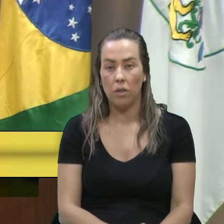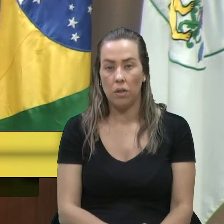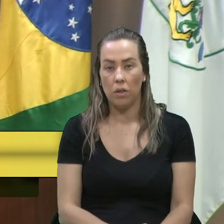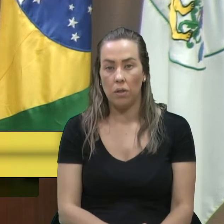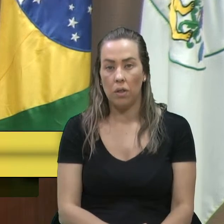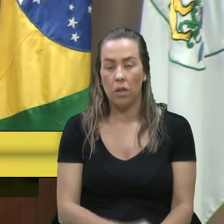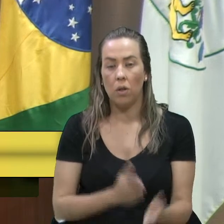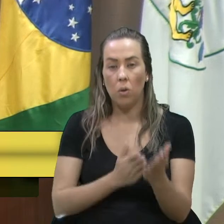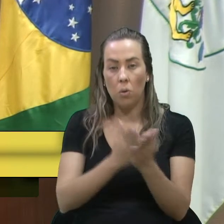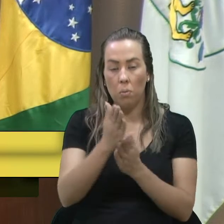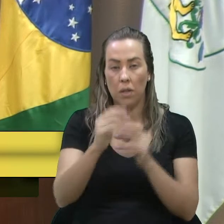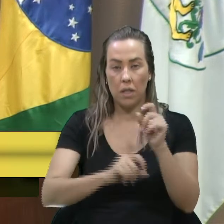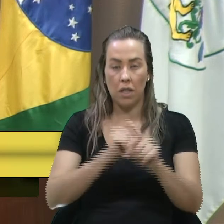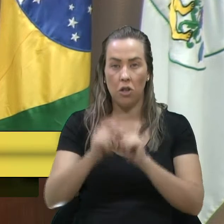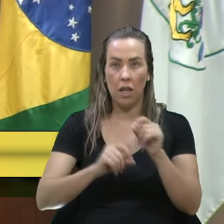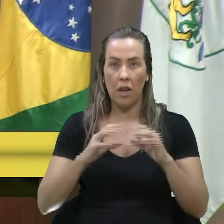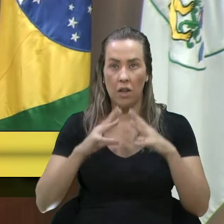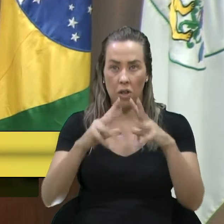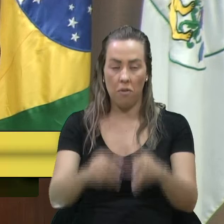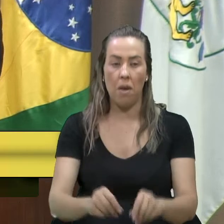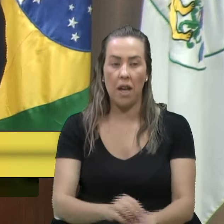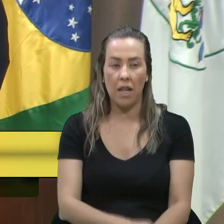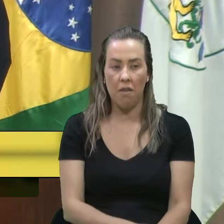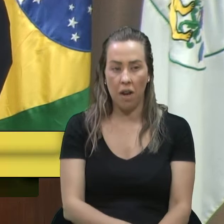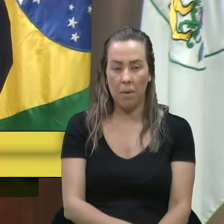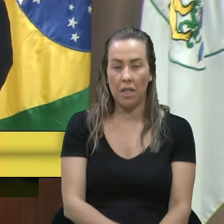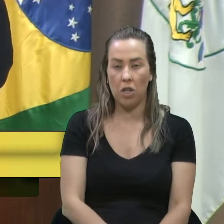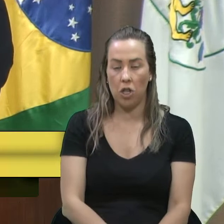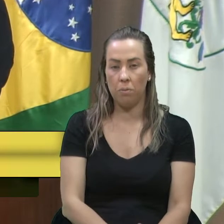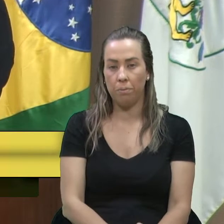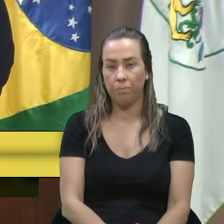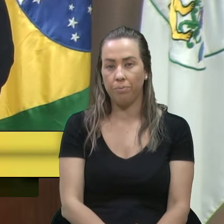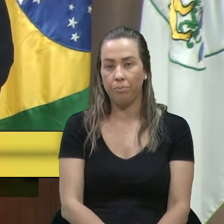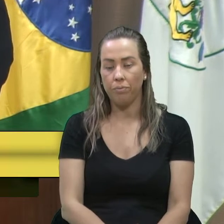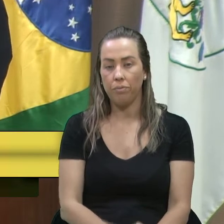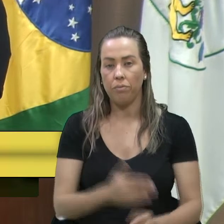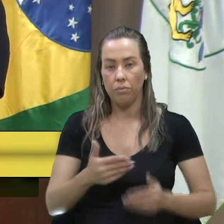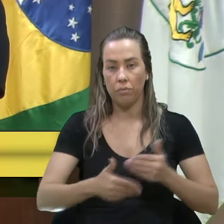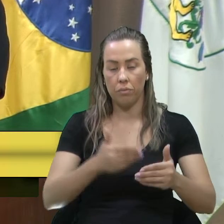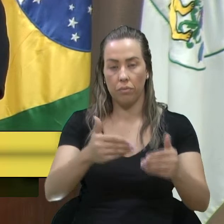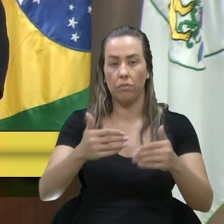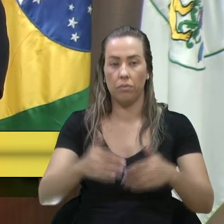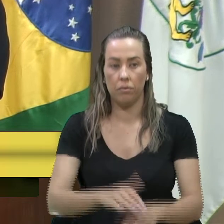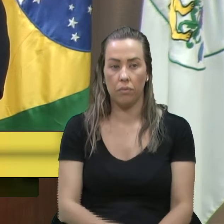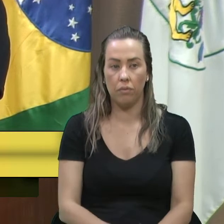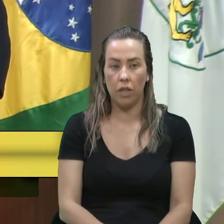o que está ali. Abre-se a sindicância e o processo administrativo.